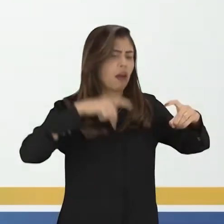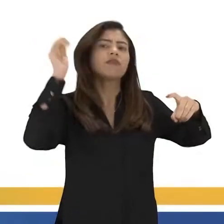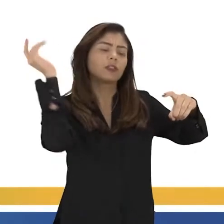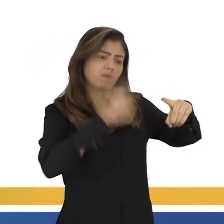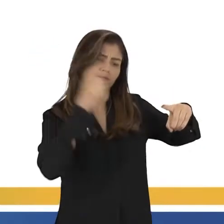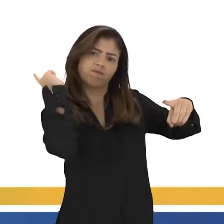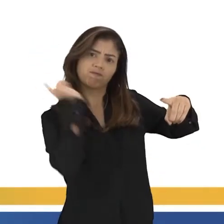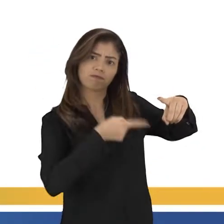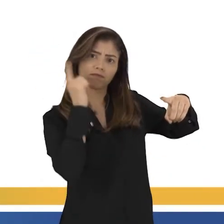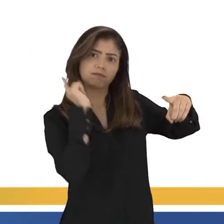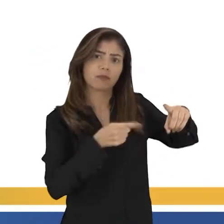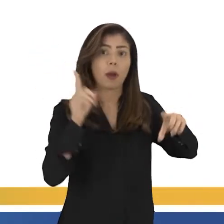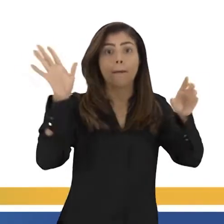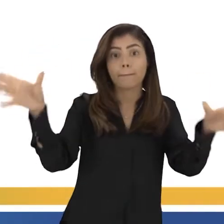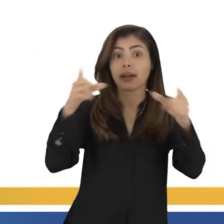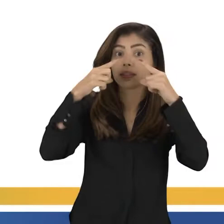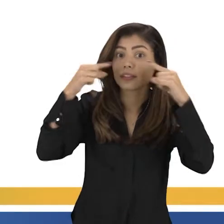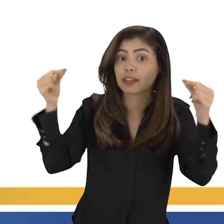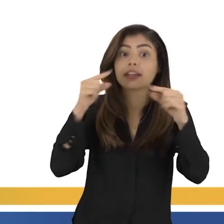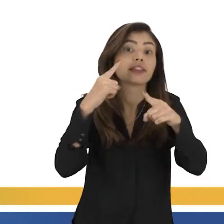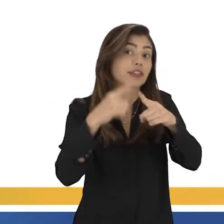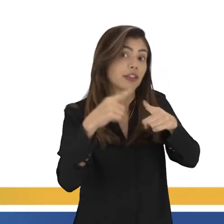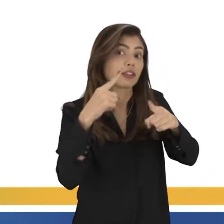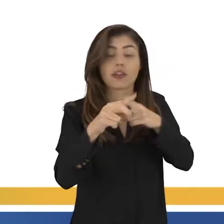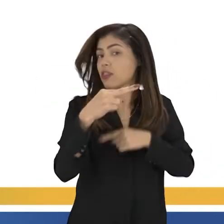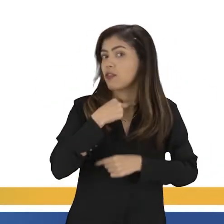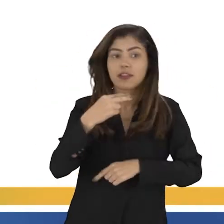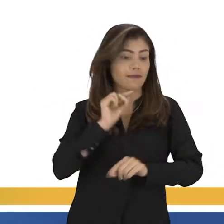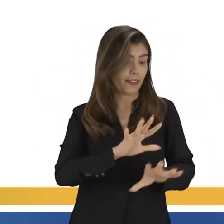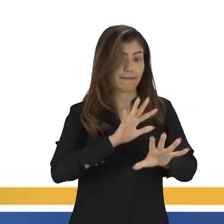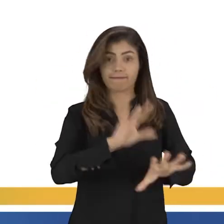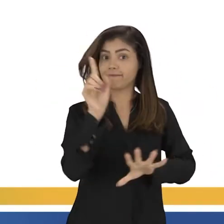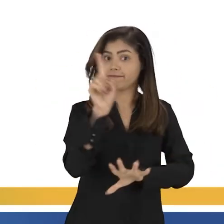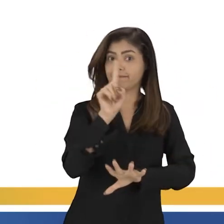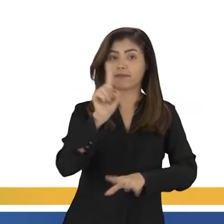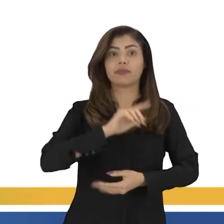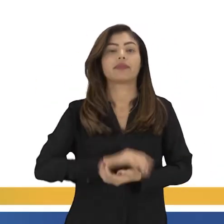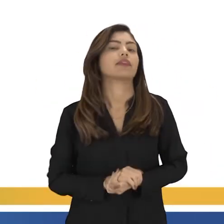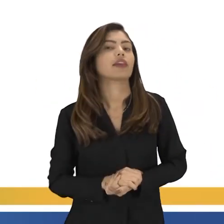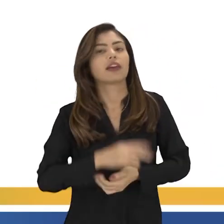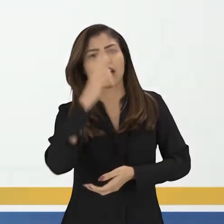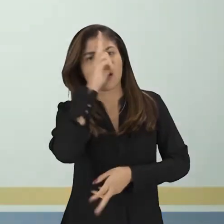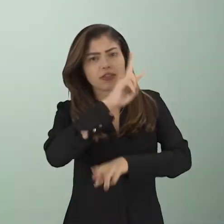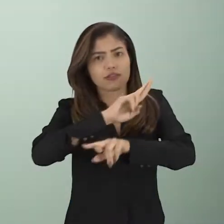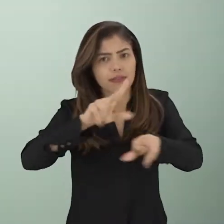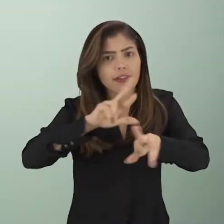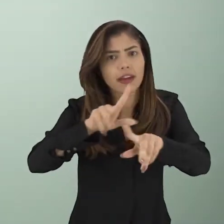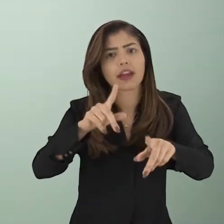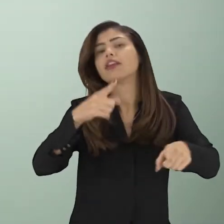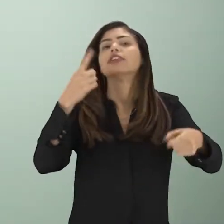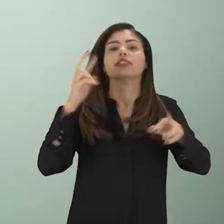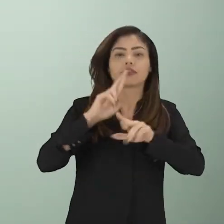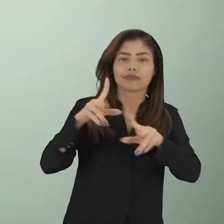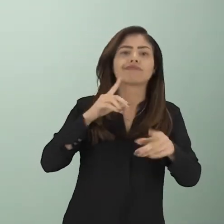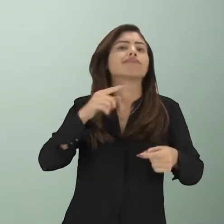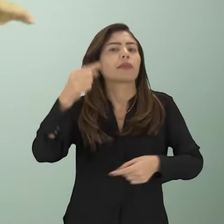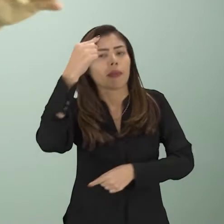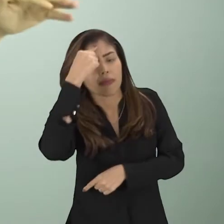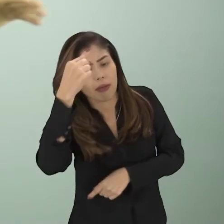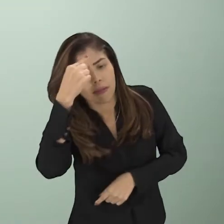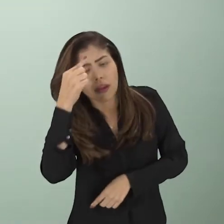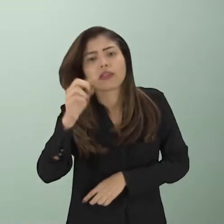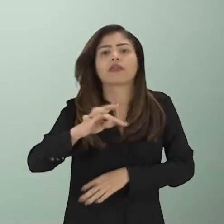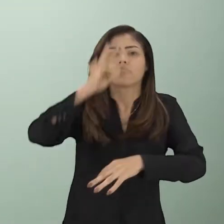atire o pau no gato, porque isso não se faz. Vocês veem a diferença nos costumes, o